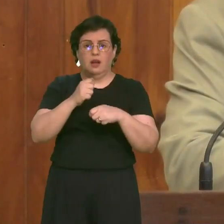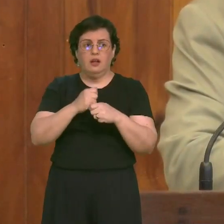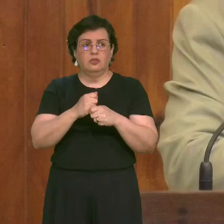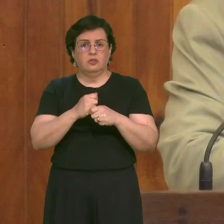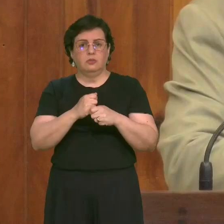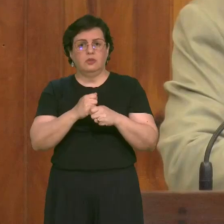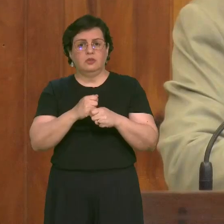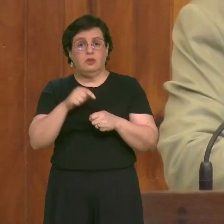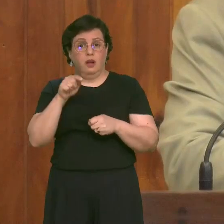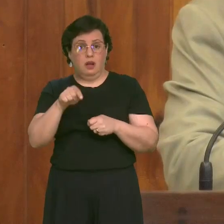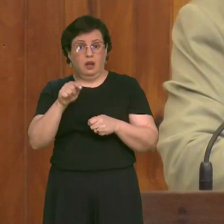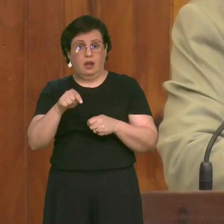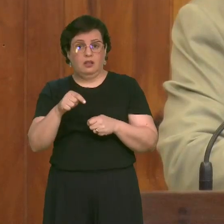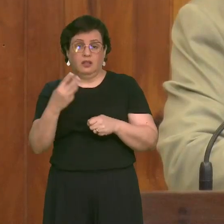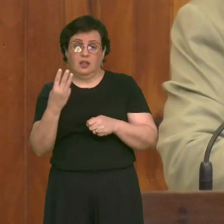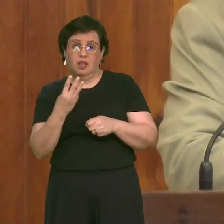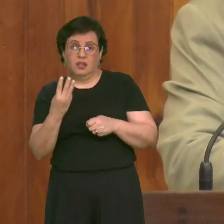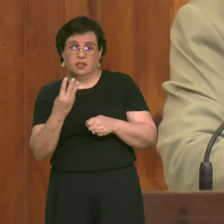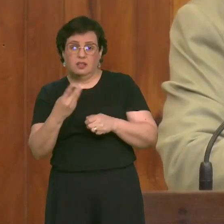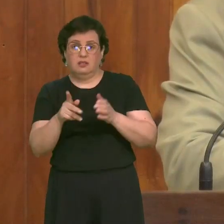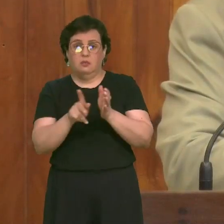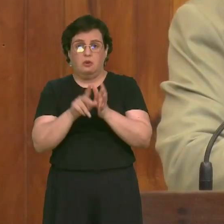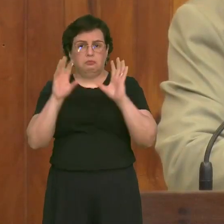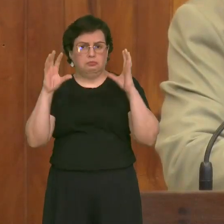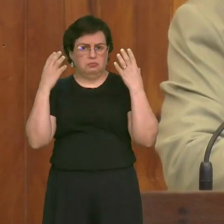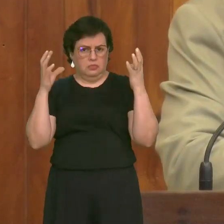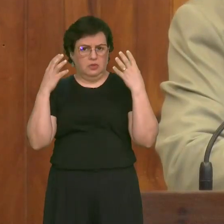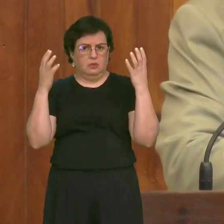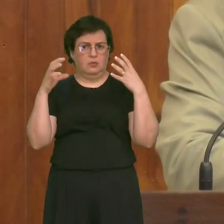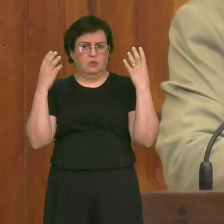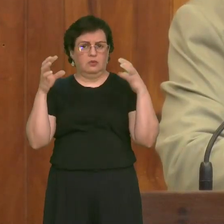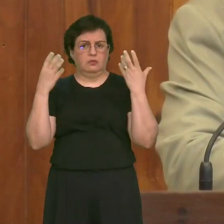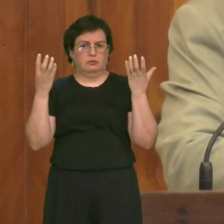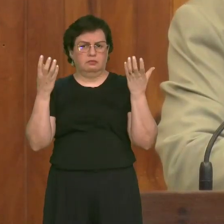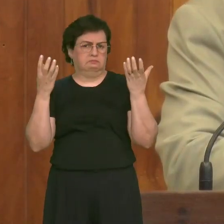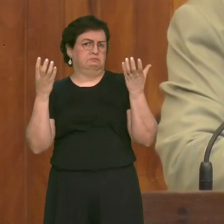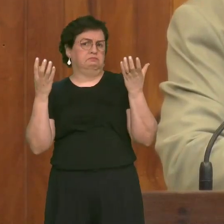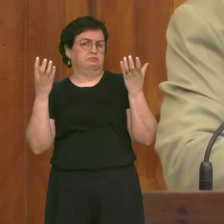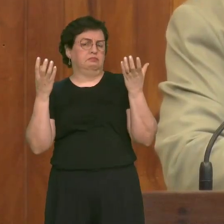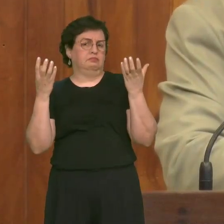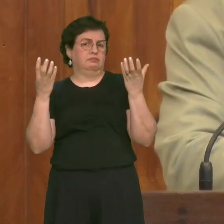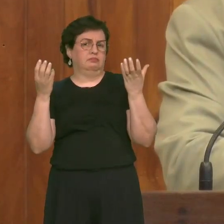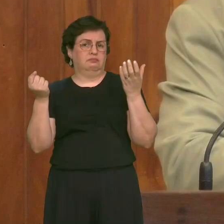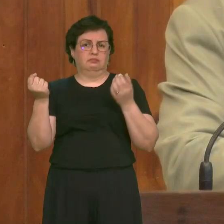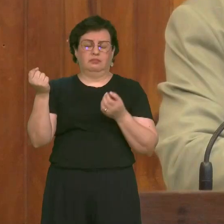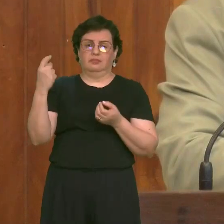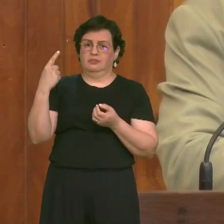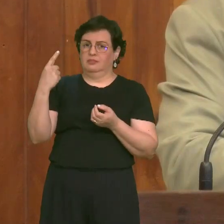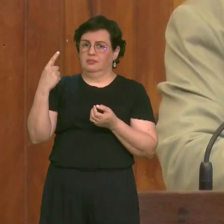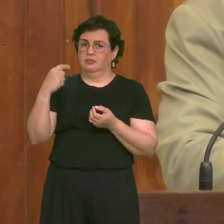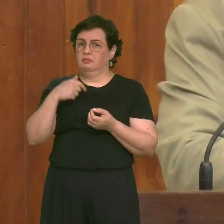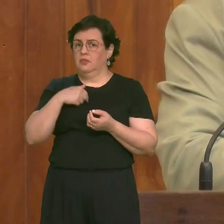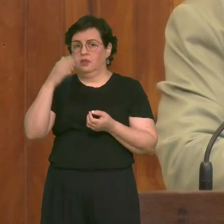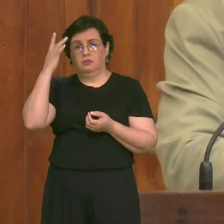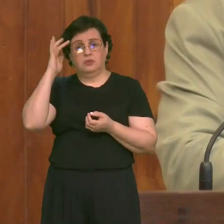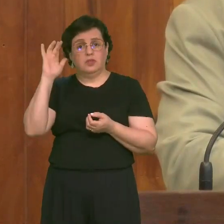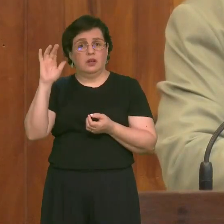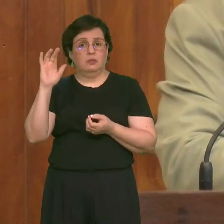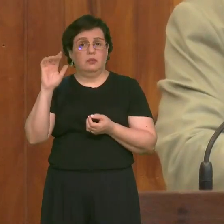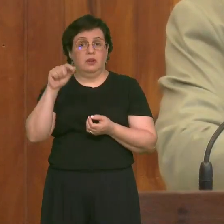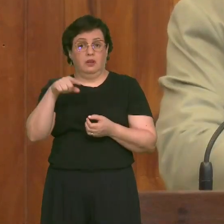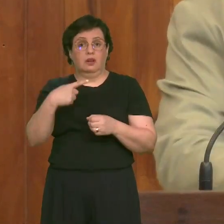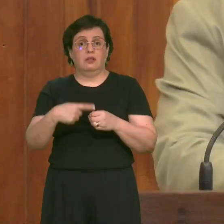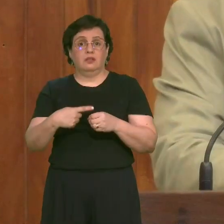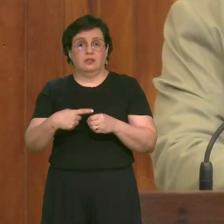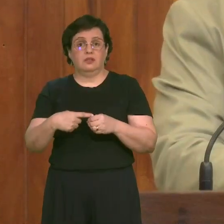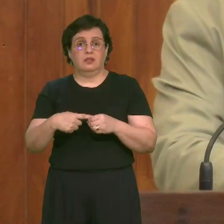essa terceirização do SAMU olha eu não sabia que Xavantes